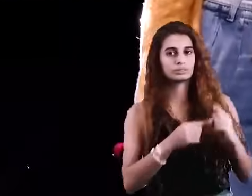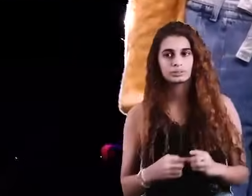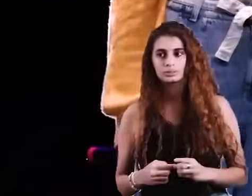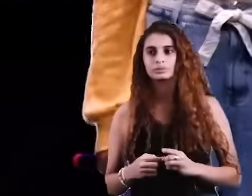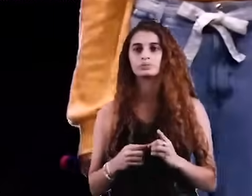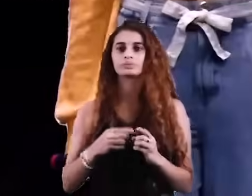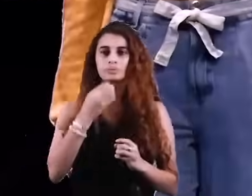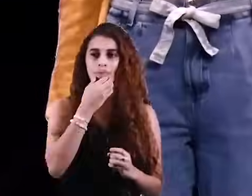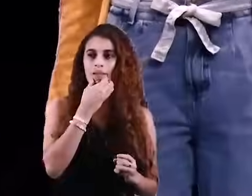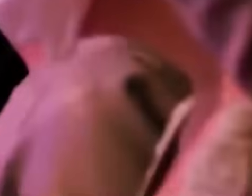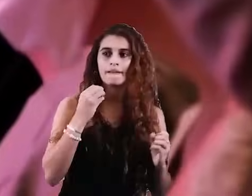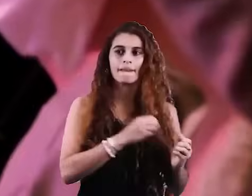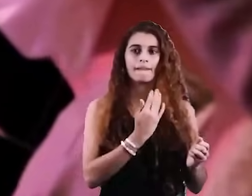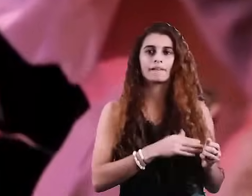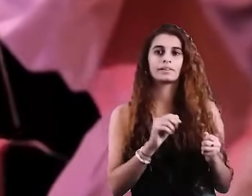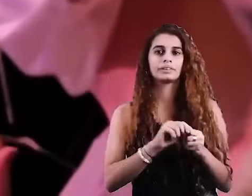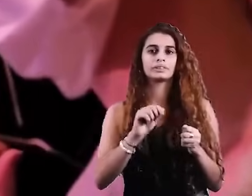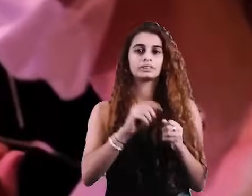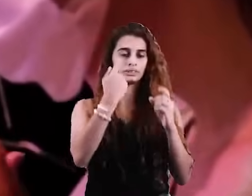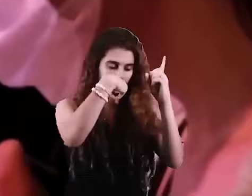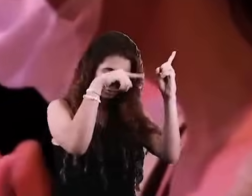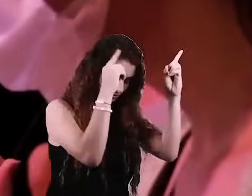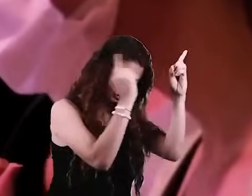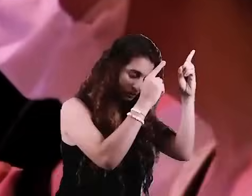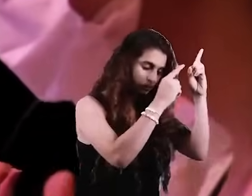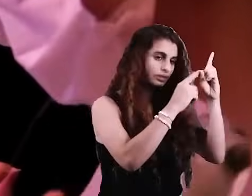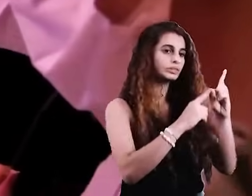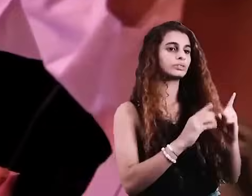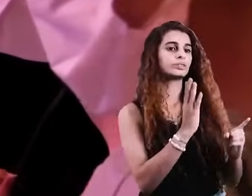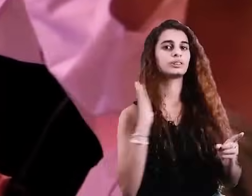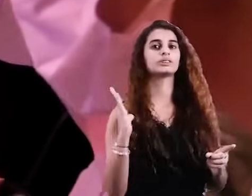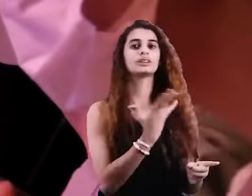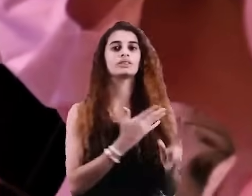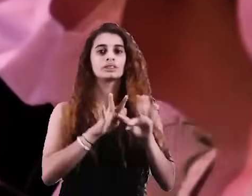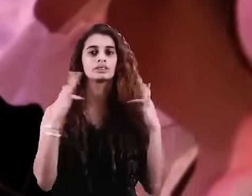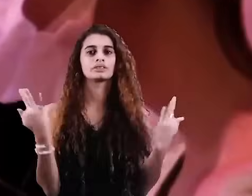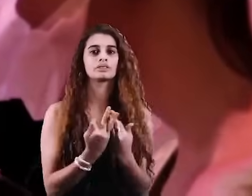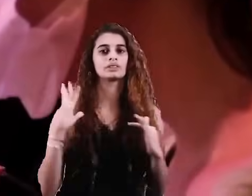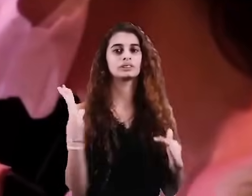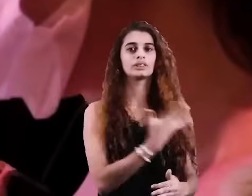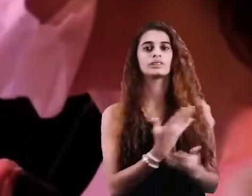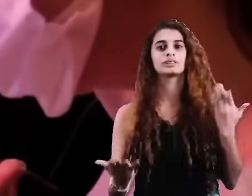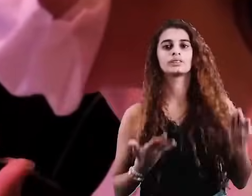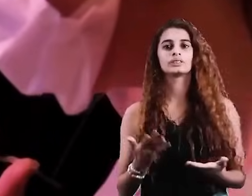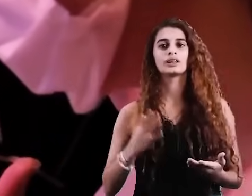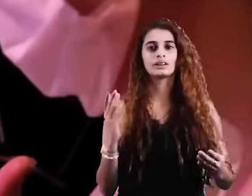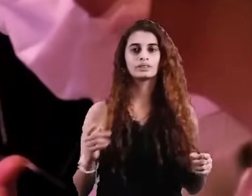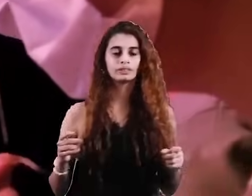desígnio que o Senhor desenhou para nós. Salvar a nossa família, salvar os nossos servos como Abigail, salvar um